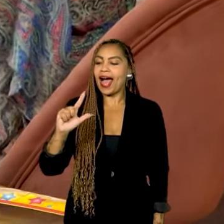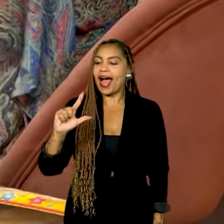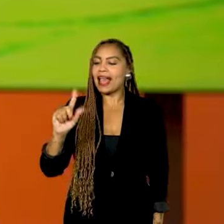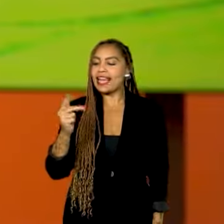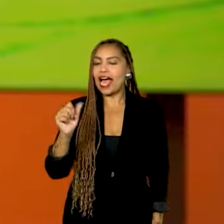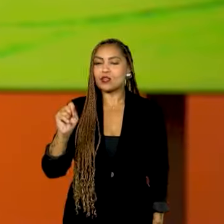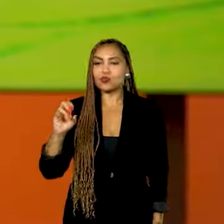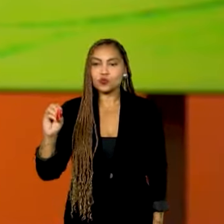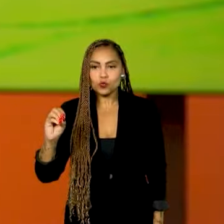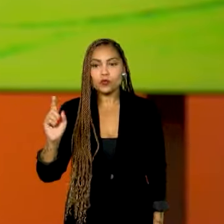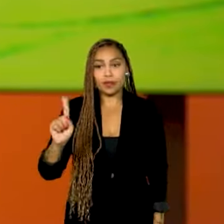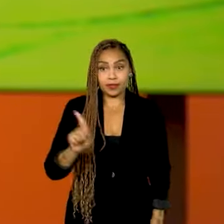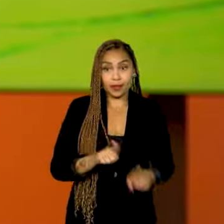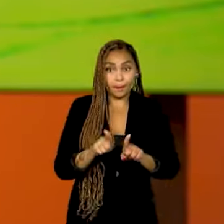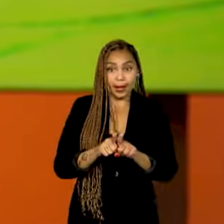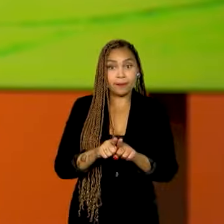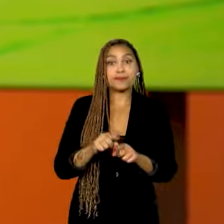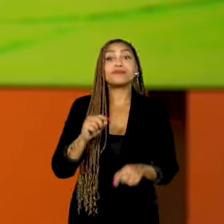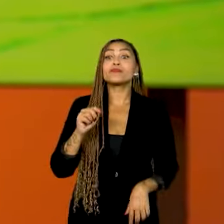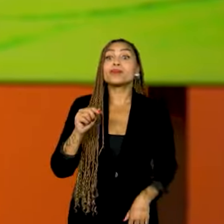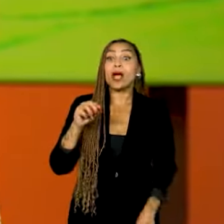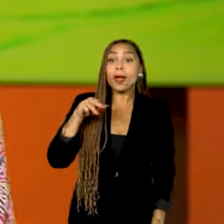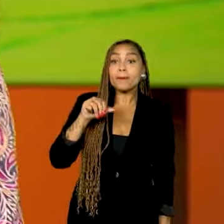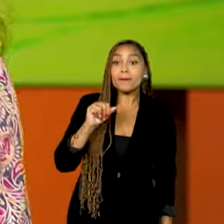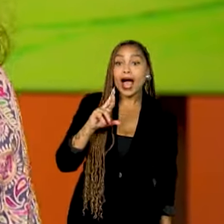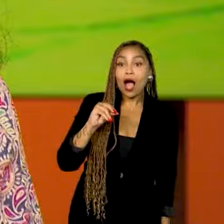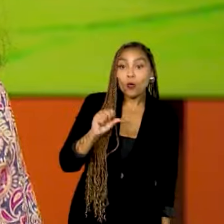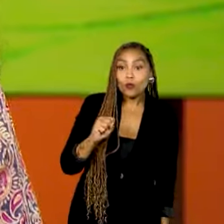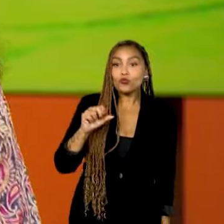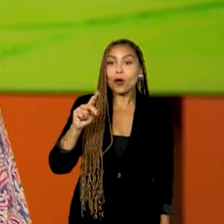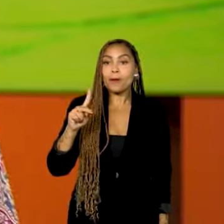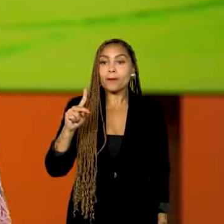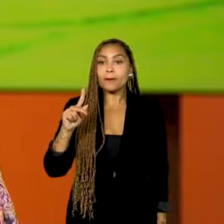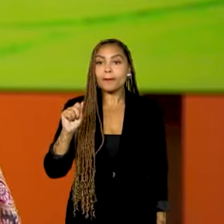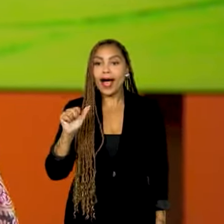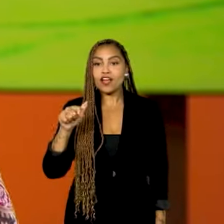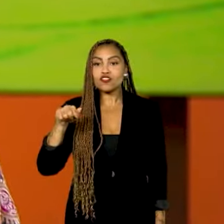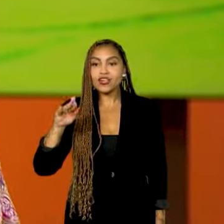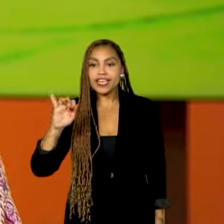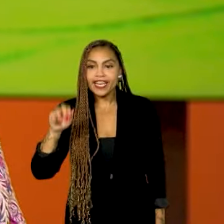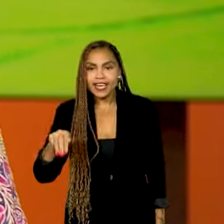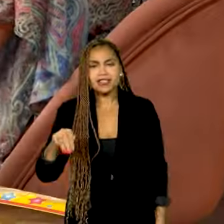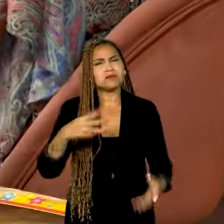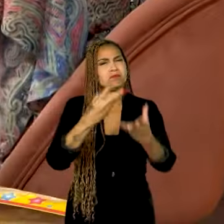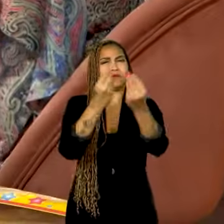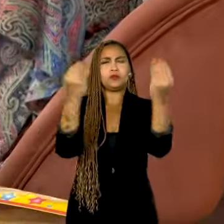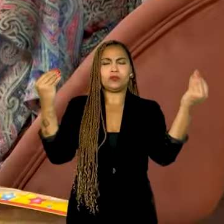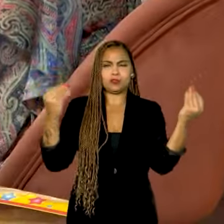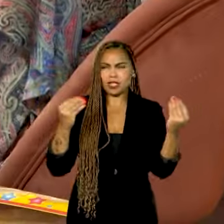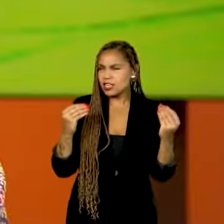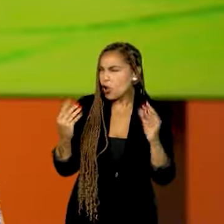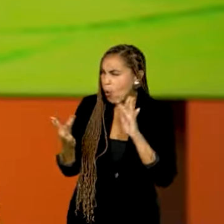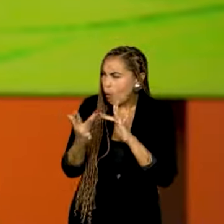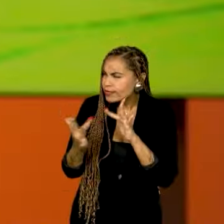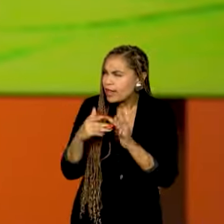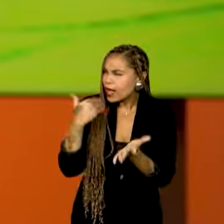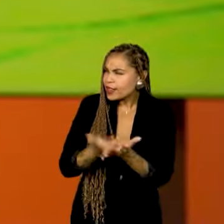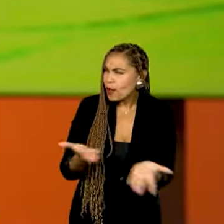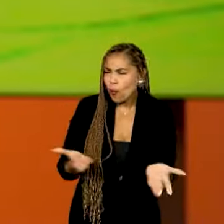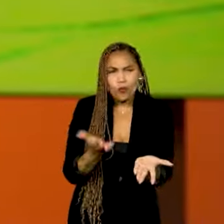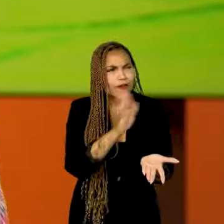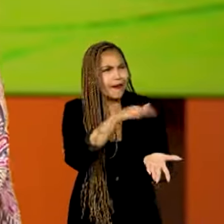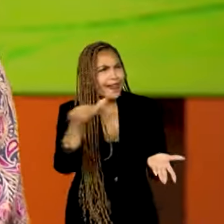nossa, olha, Pasquim. Pasquim, é verdade. Fez, Nelson Freitas fez. O Brasil fez. Você, né, mantém contato com eles até hoje, com as crianças?